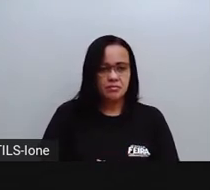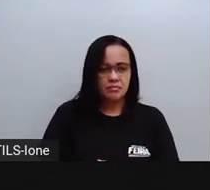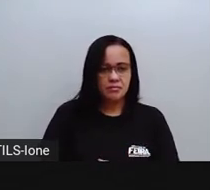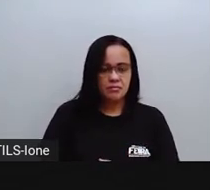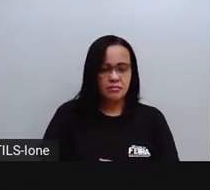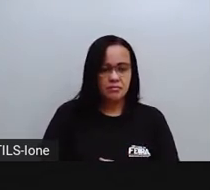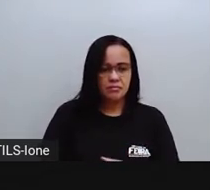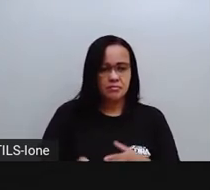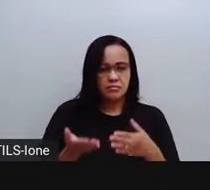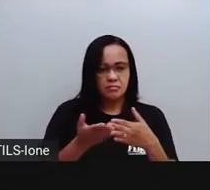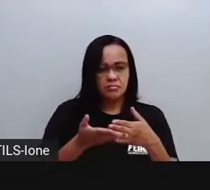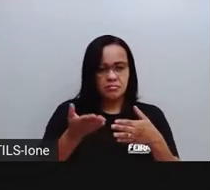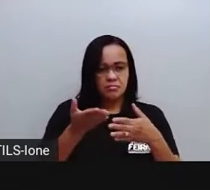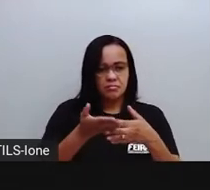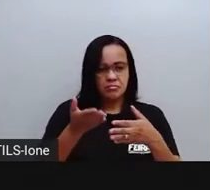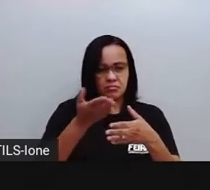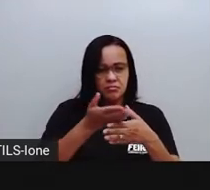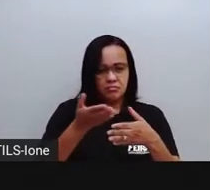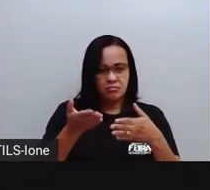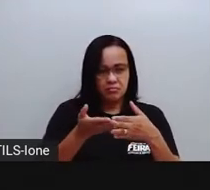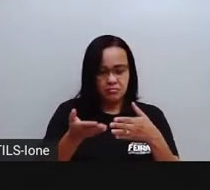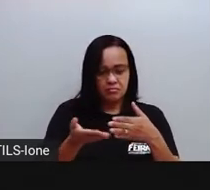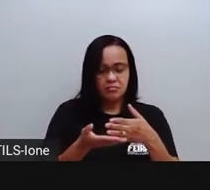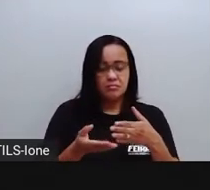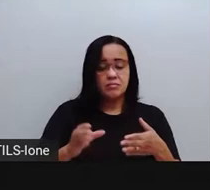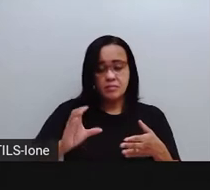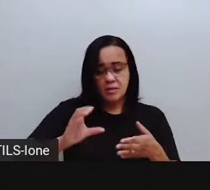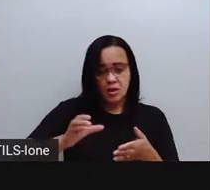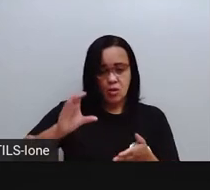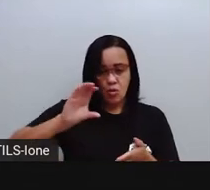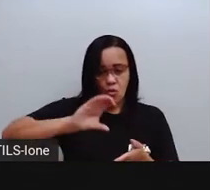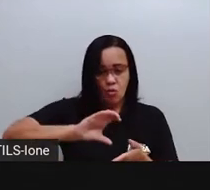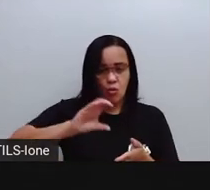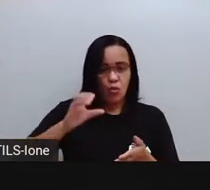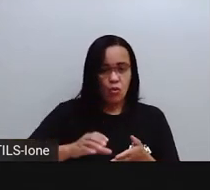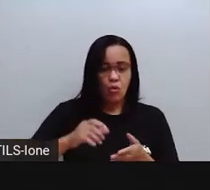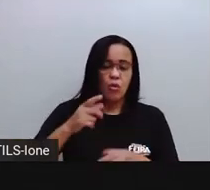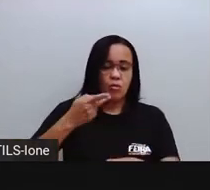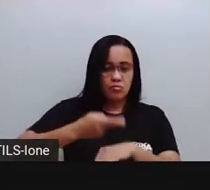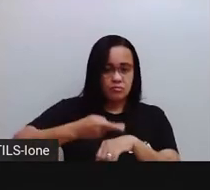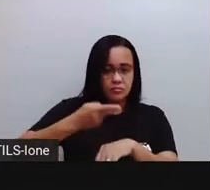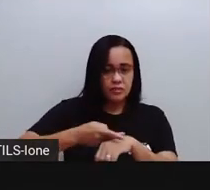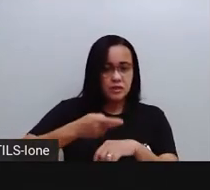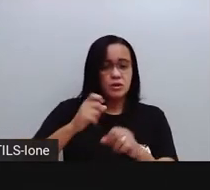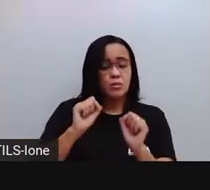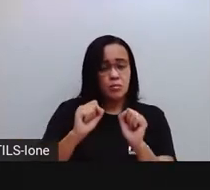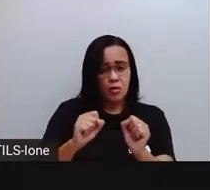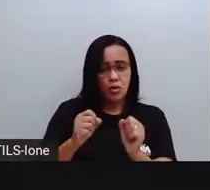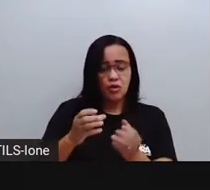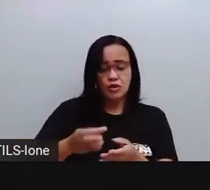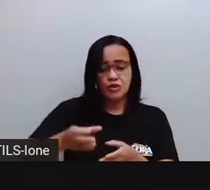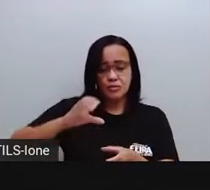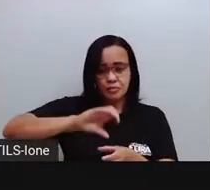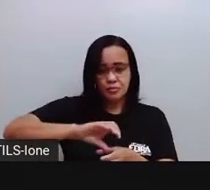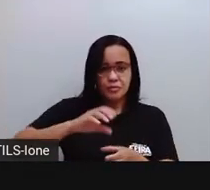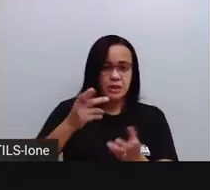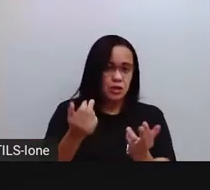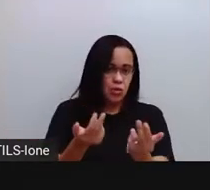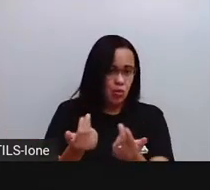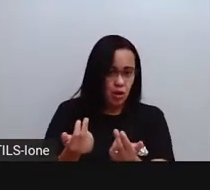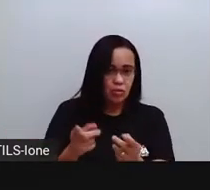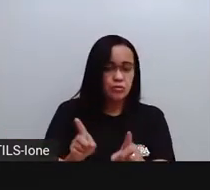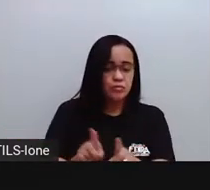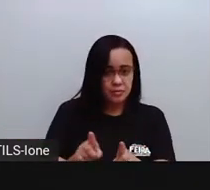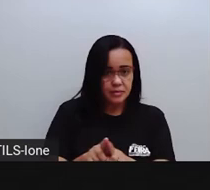copo descartável, mas tiver o um copo de vidro, aquele de extrato de tomate, eles medem a mesma quantidade, né? E aí a